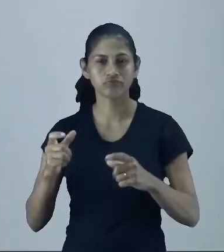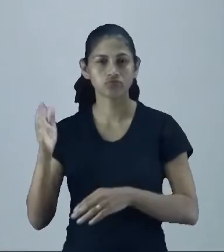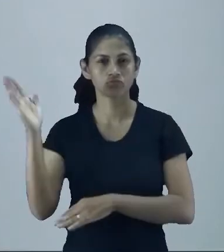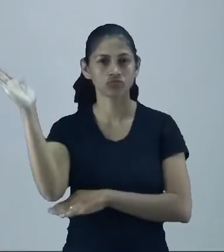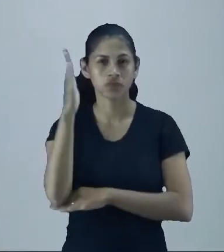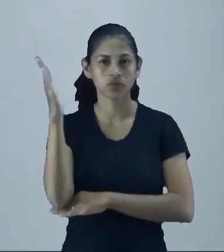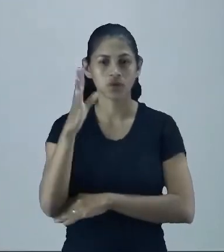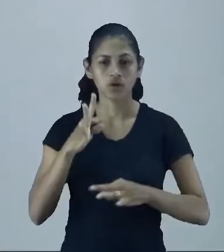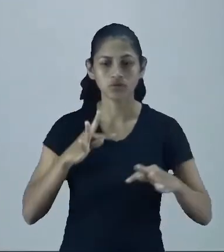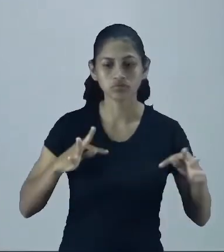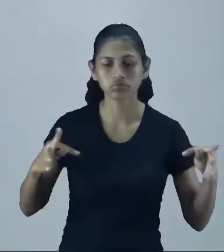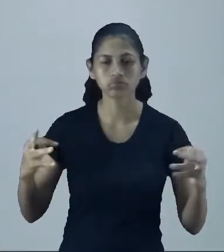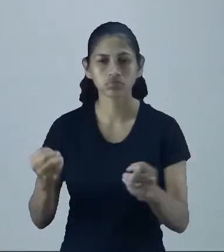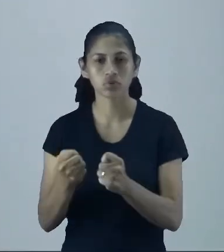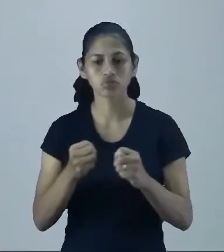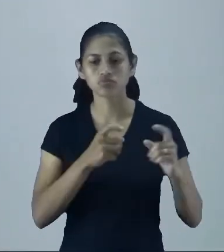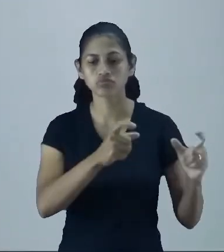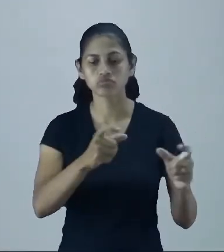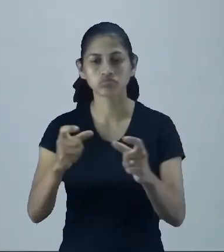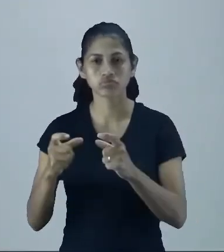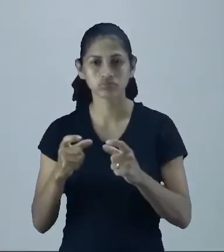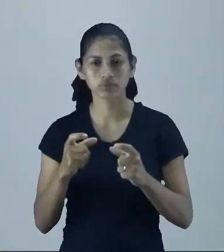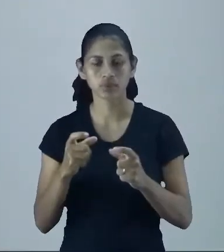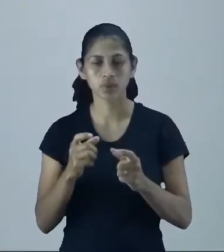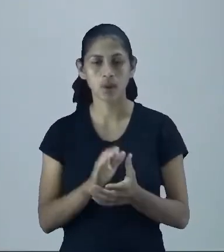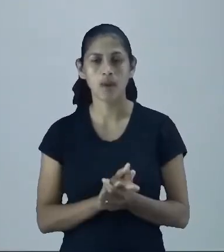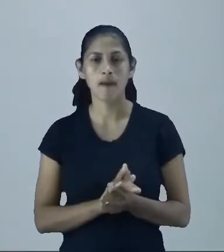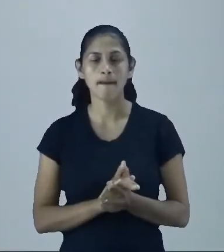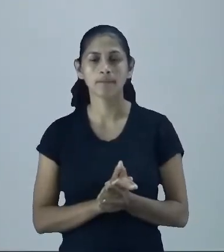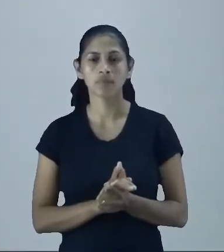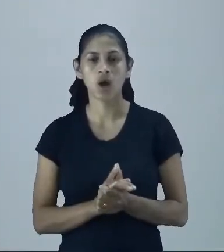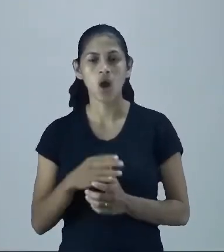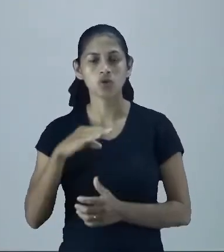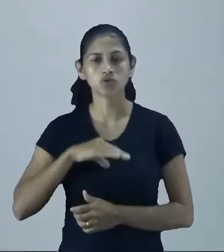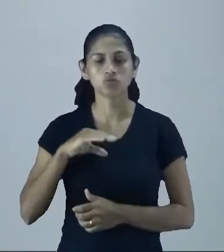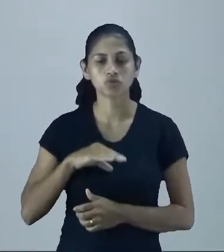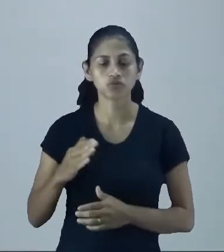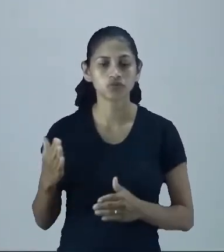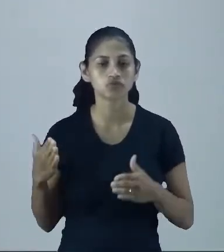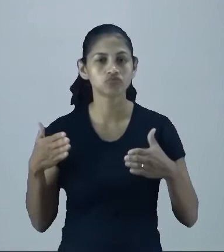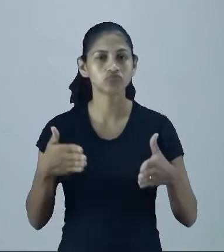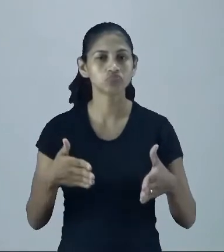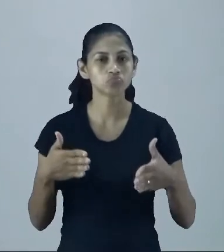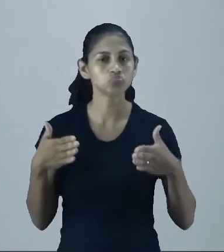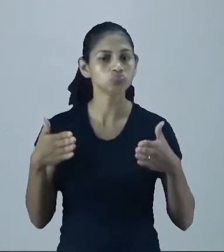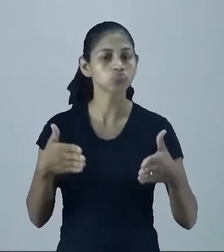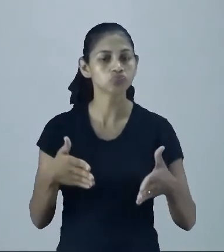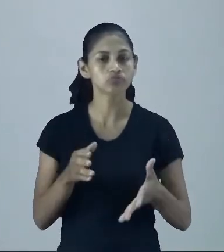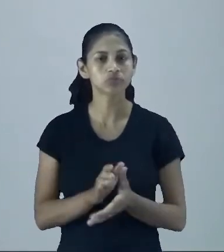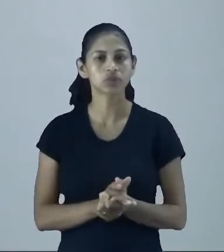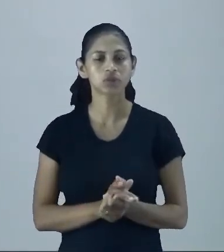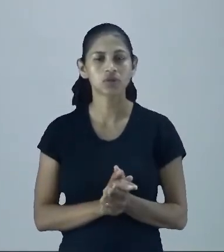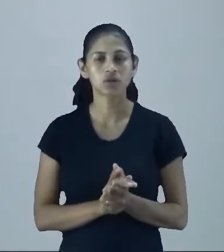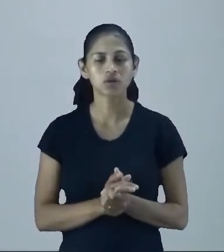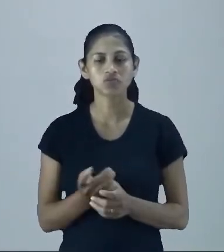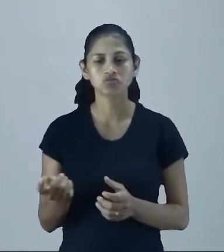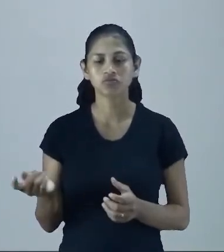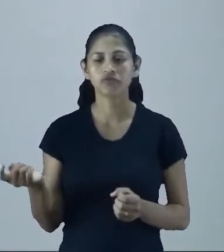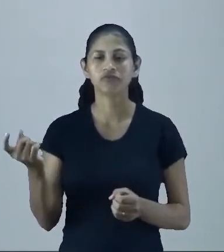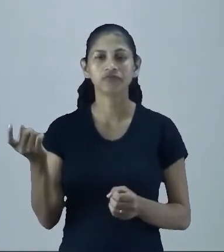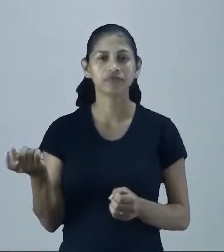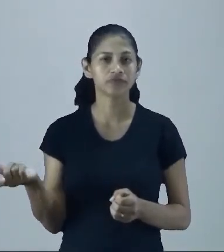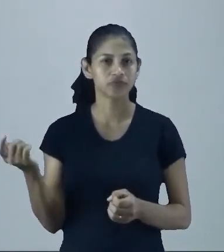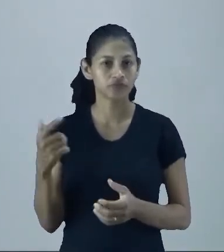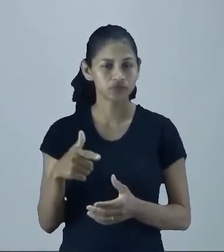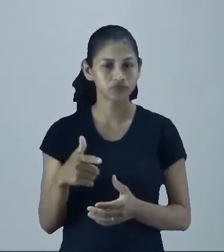ocupando, que foram chegando novas pessoas, né, de outros lugares, de outros países,